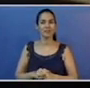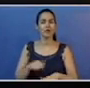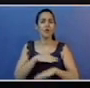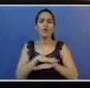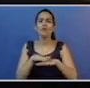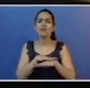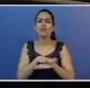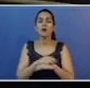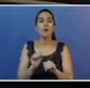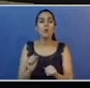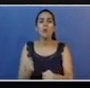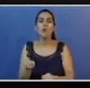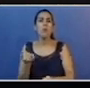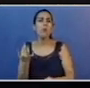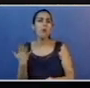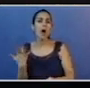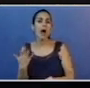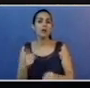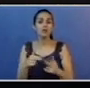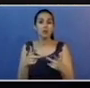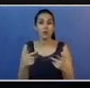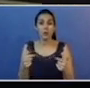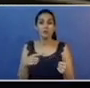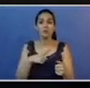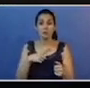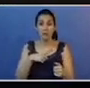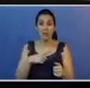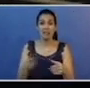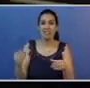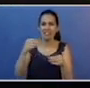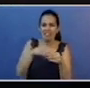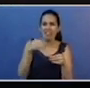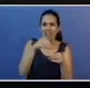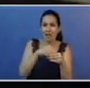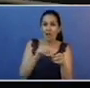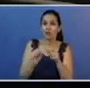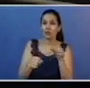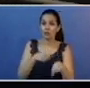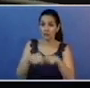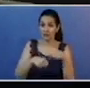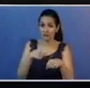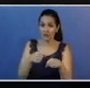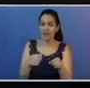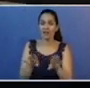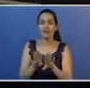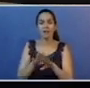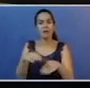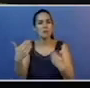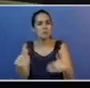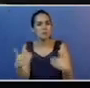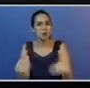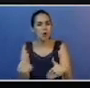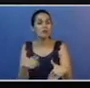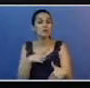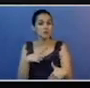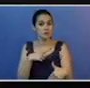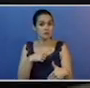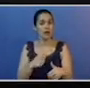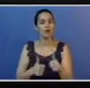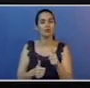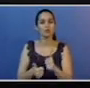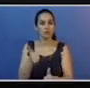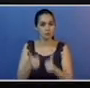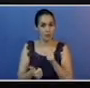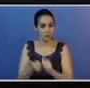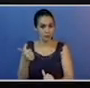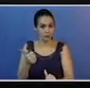também sobre quais as categorias que existem dentro do ciclismo, os conceitos e algumas provas dentro dessa competição usando as